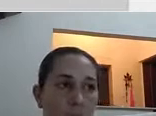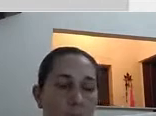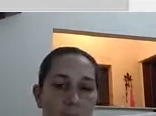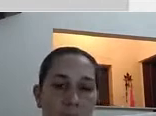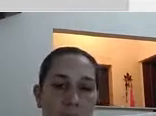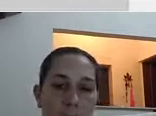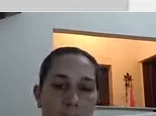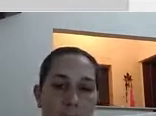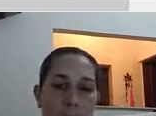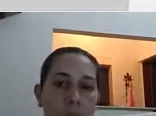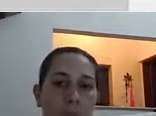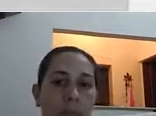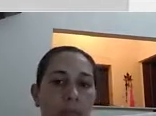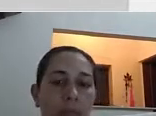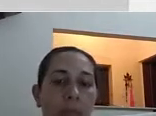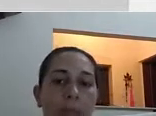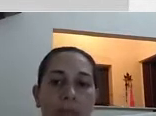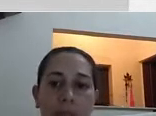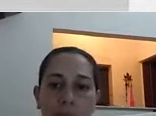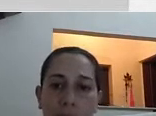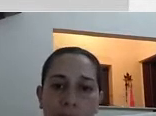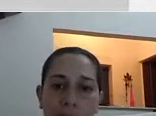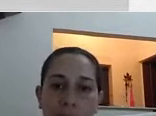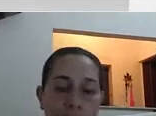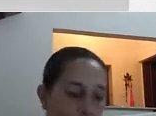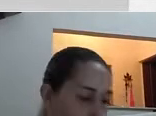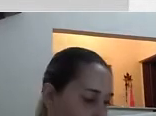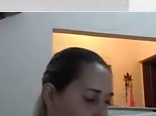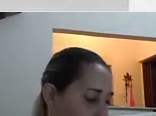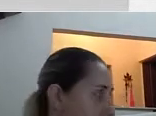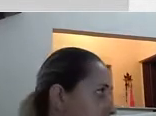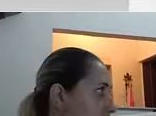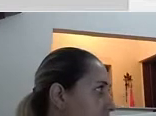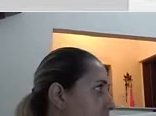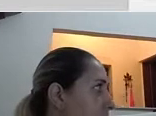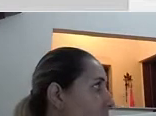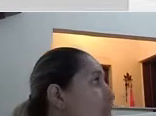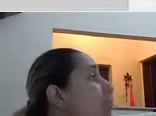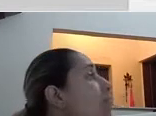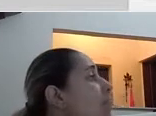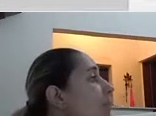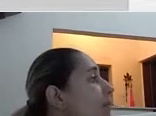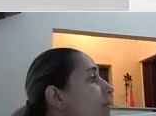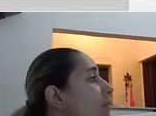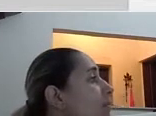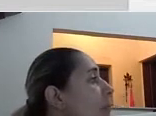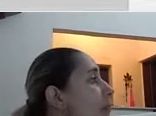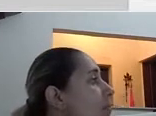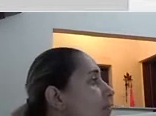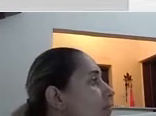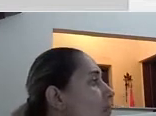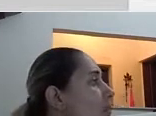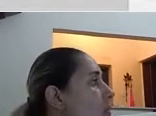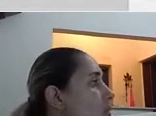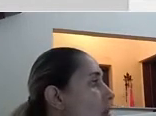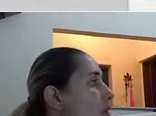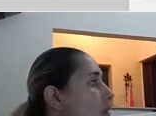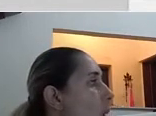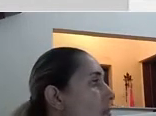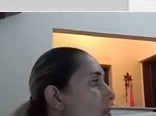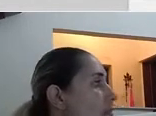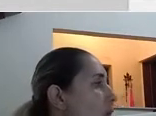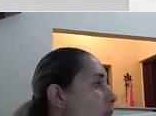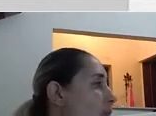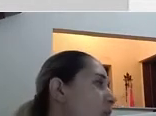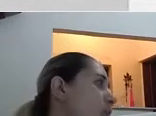ter que, se tiver alguma dúvida, alguma necessidade de documento, aí procurar aí, logicamente, dentro do Ava, que tem todos